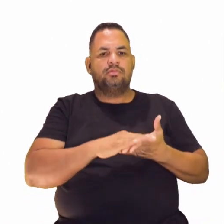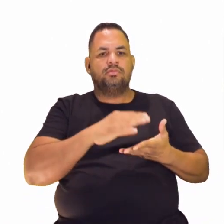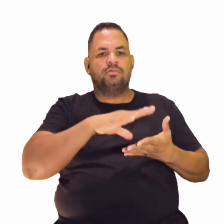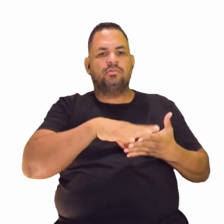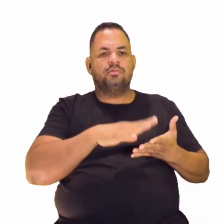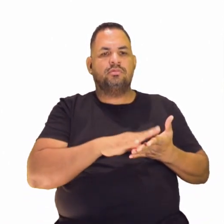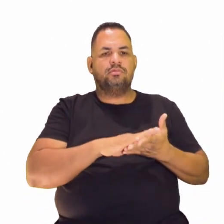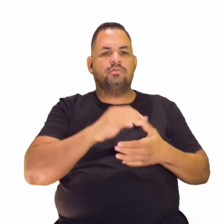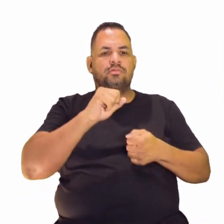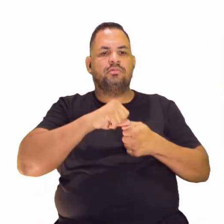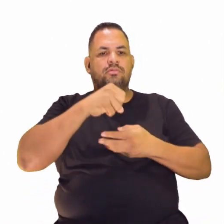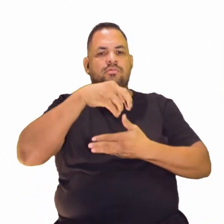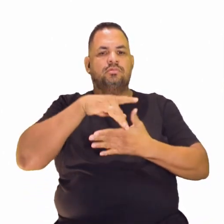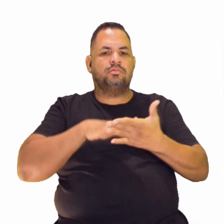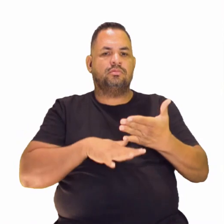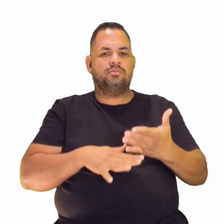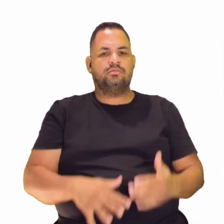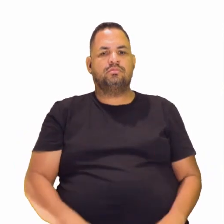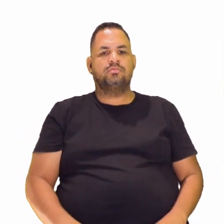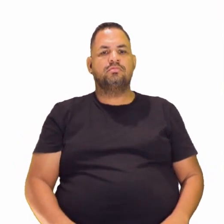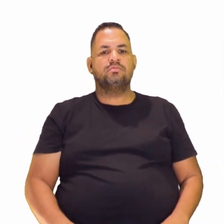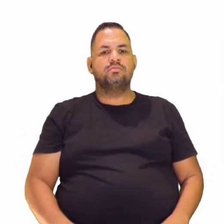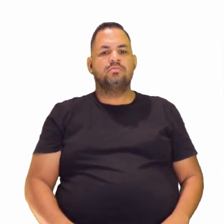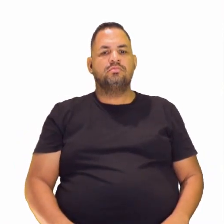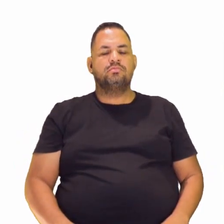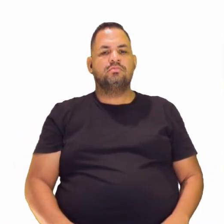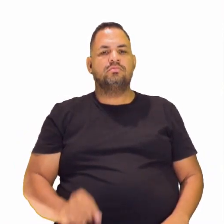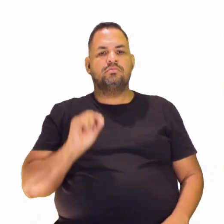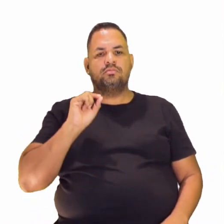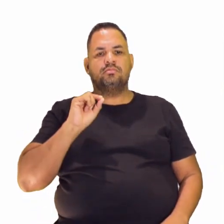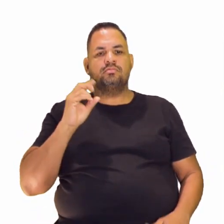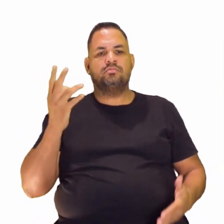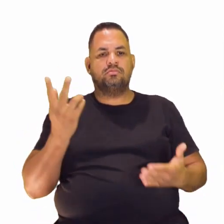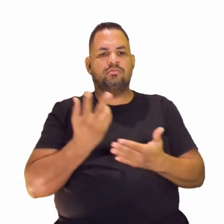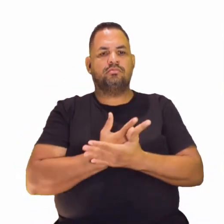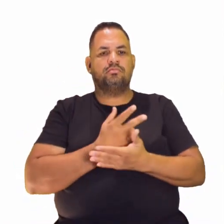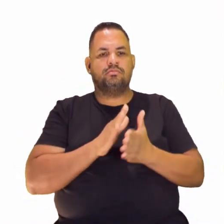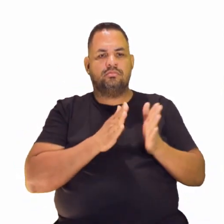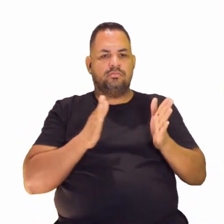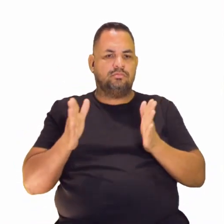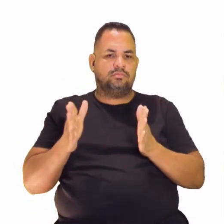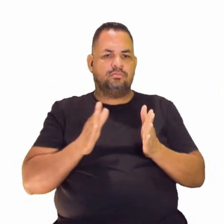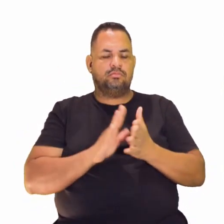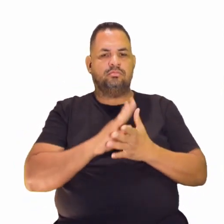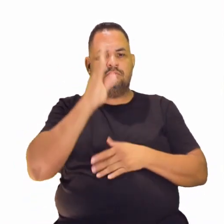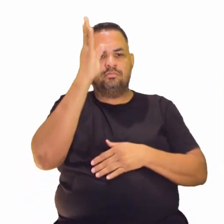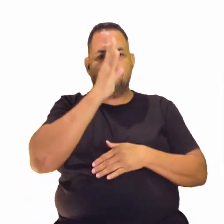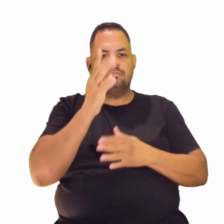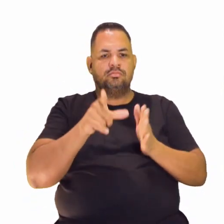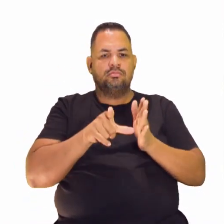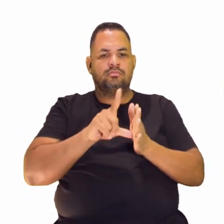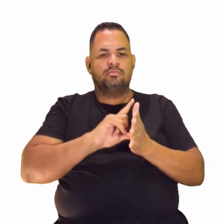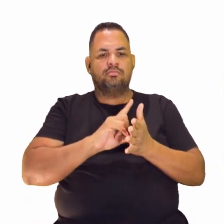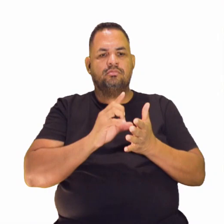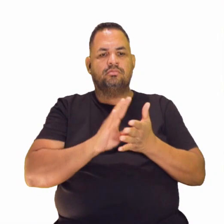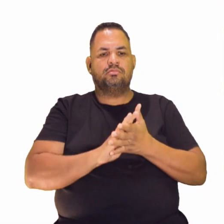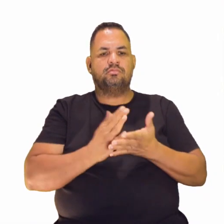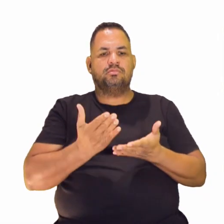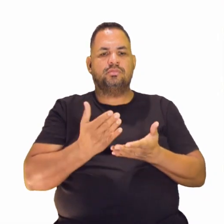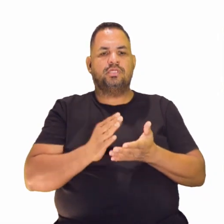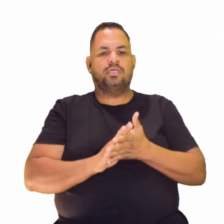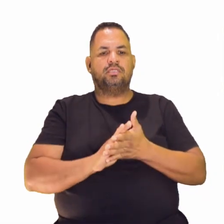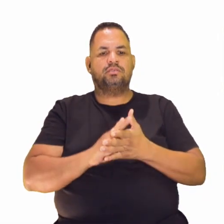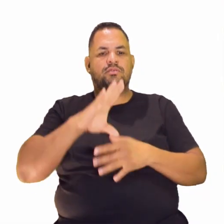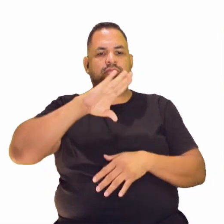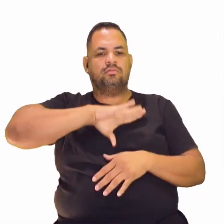fazendo algumas atividades, né? Então, o que acontece? No período do Brasil, antes do Cabral, né, da chegada